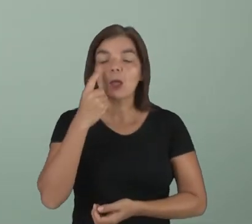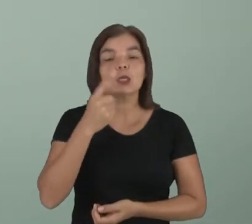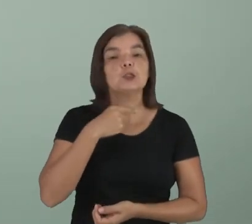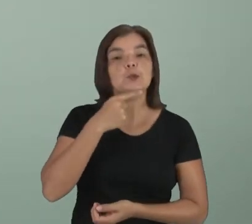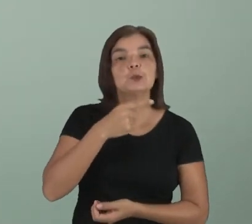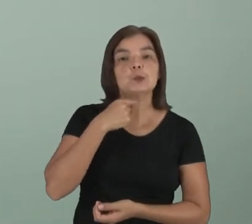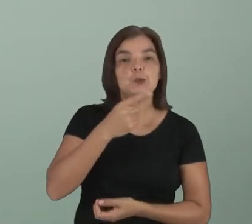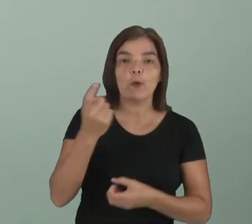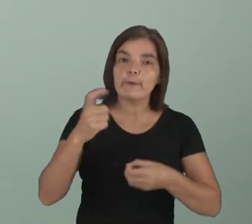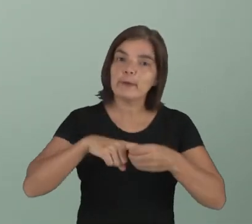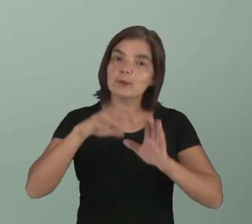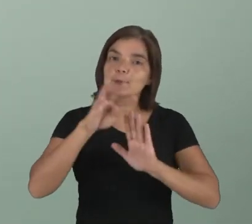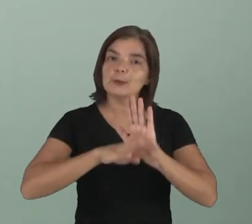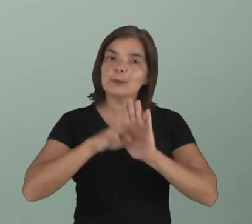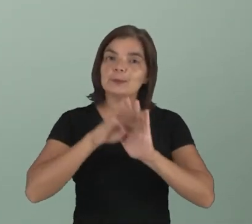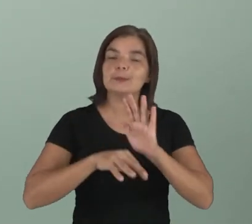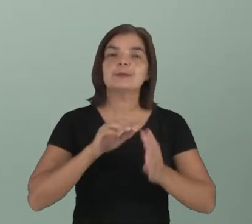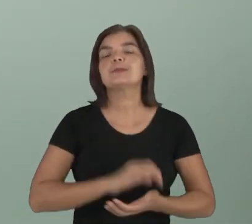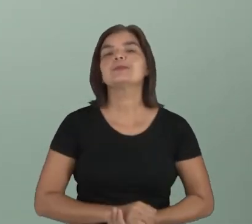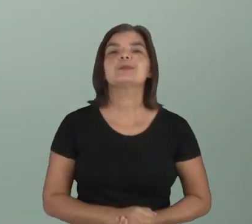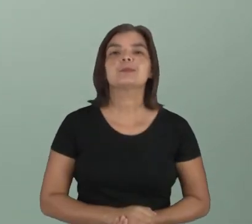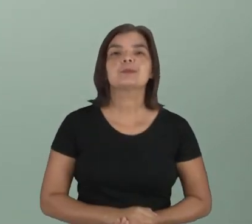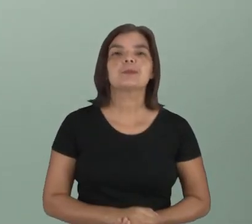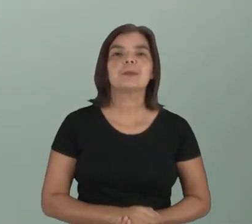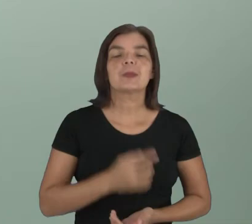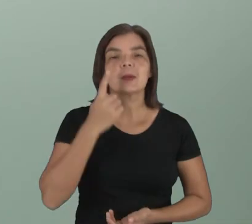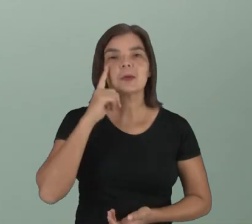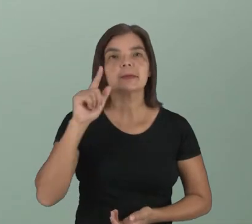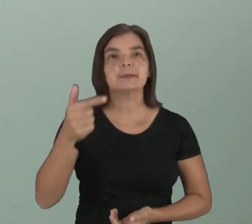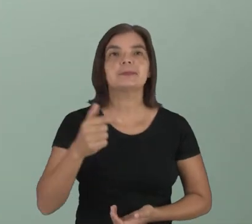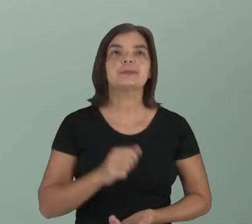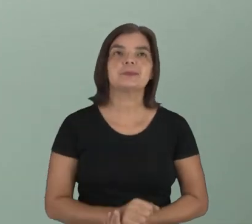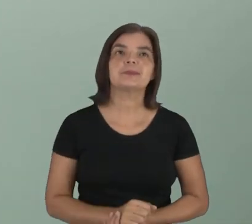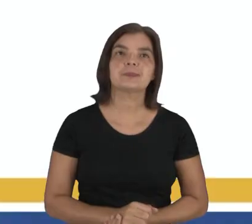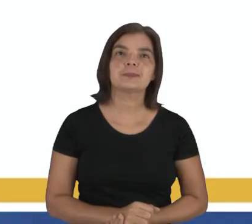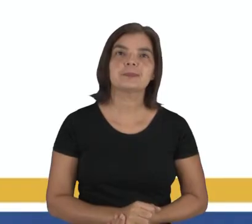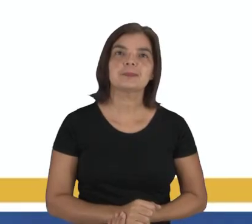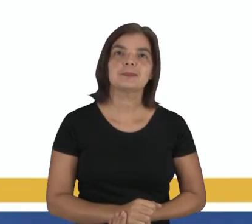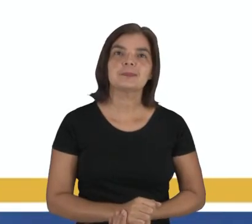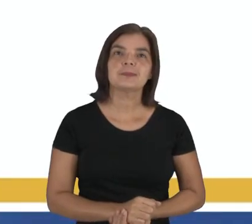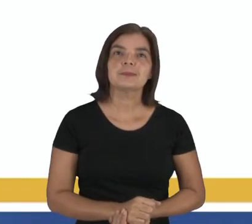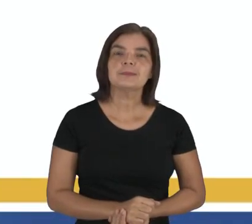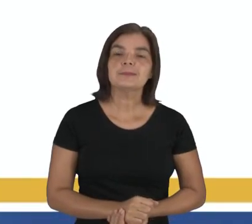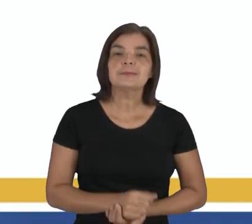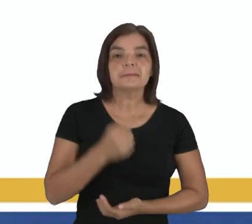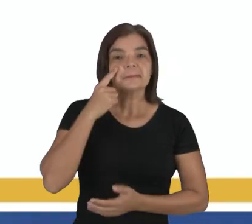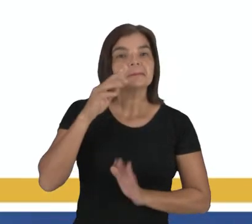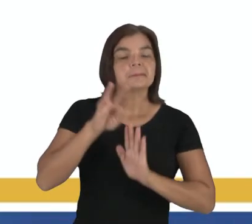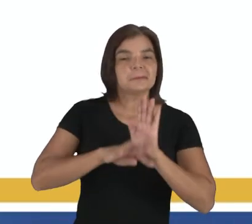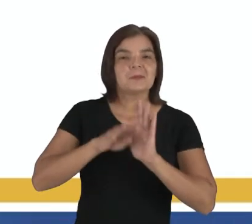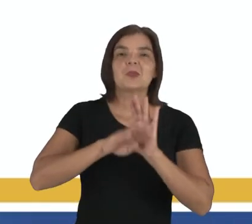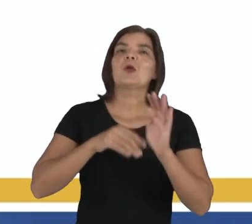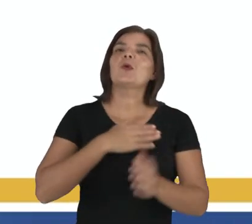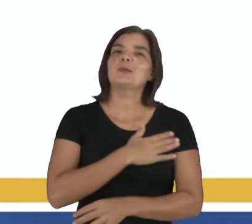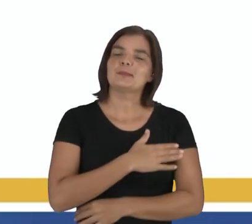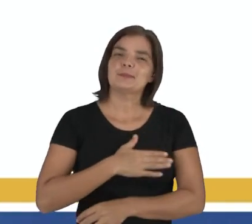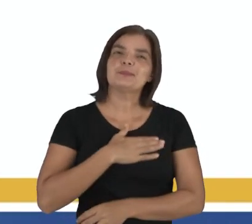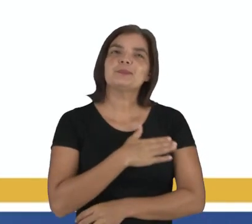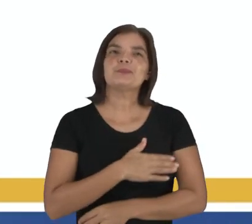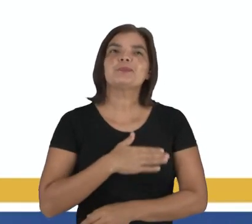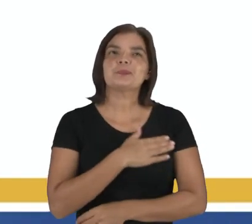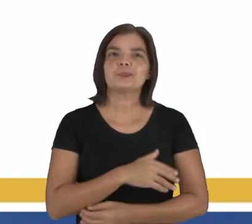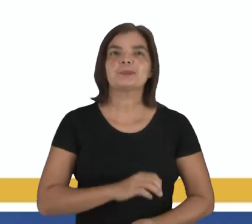tiver dúvida, volte ao texto. Vamos ver outro texto? Esse texto, gente, eu gostei